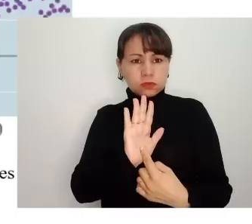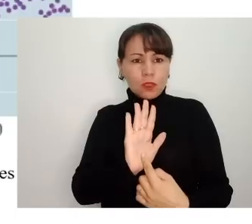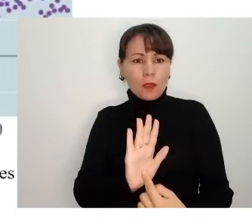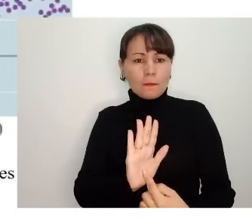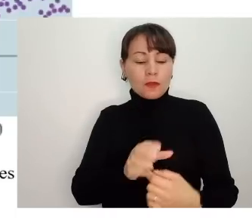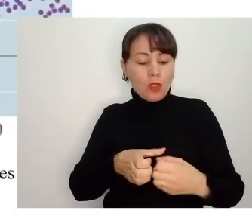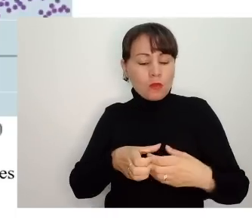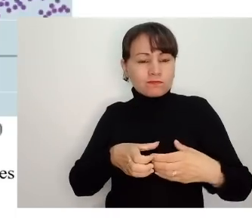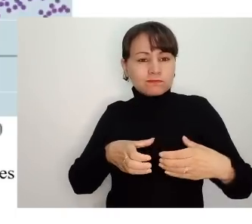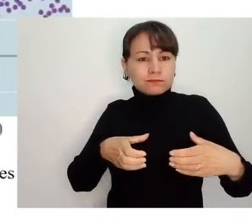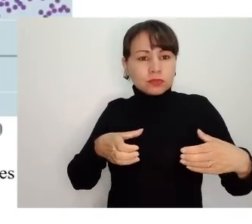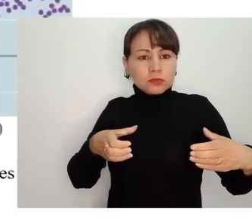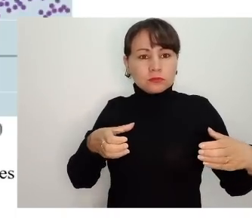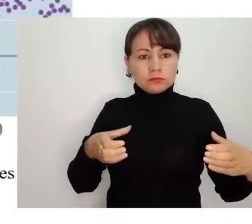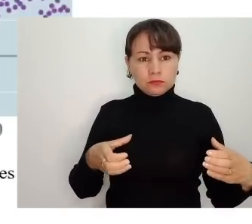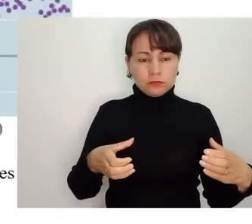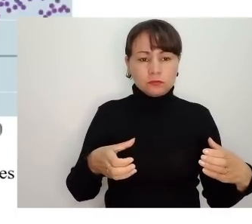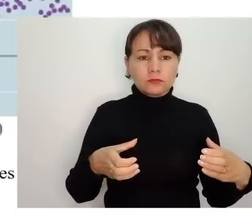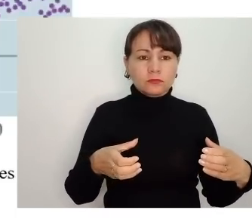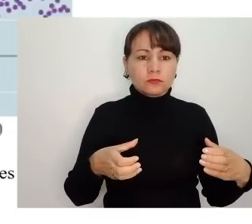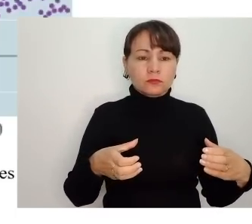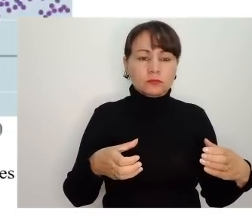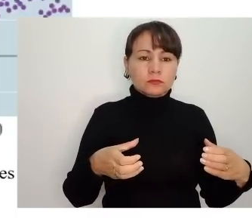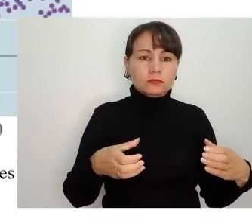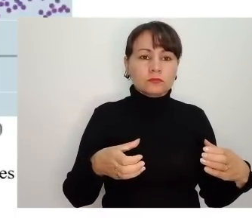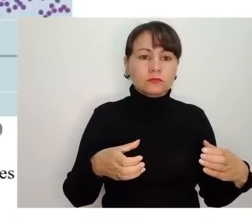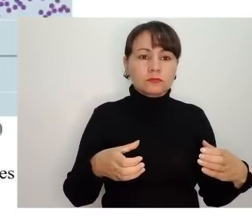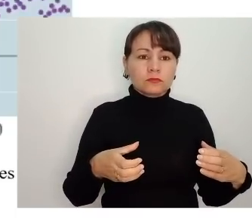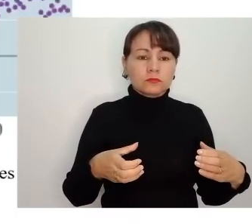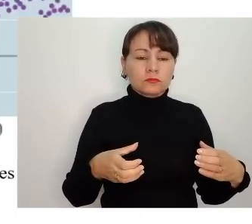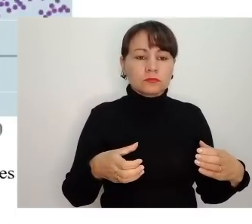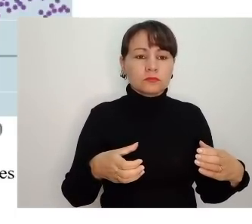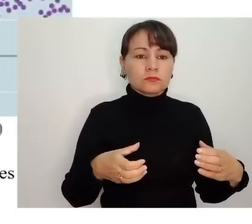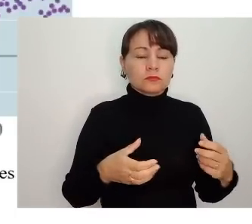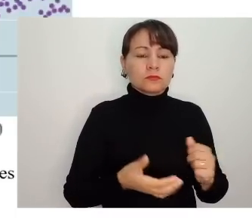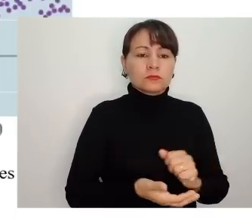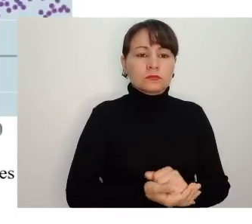expressivo aqui da amplitude